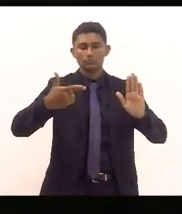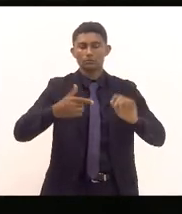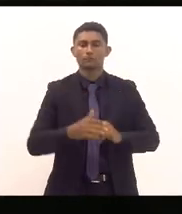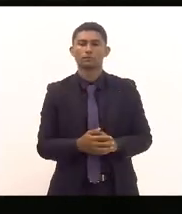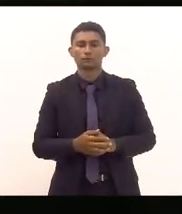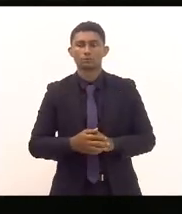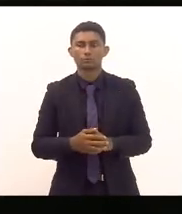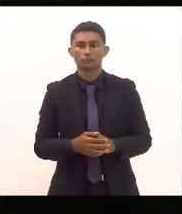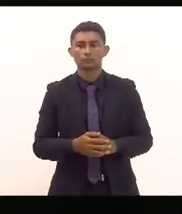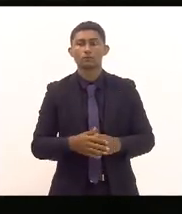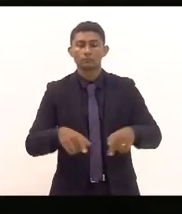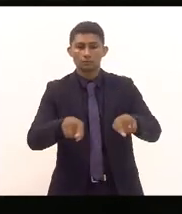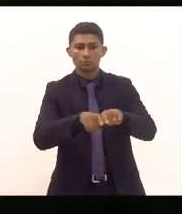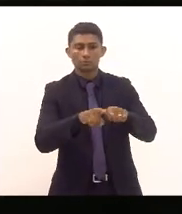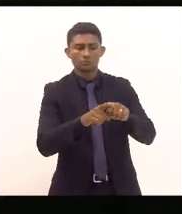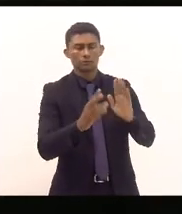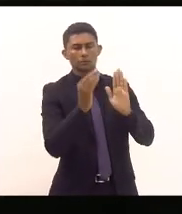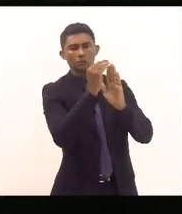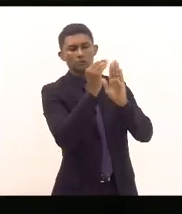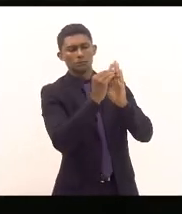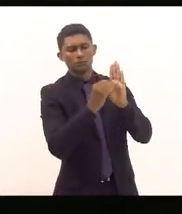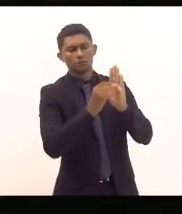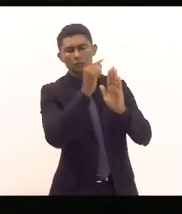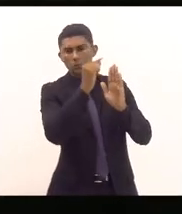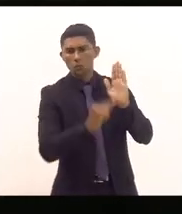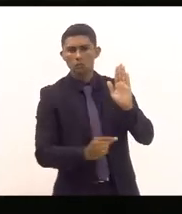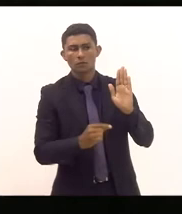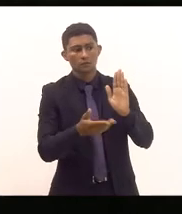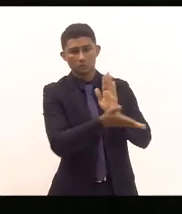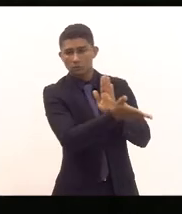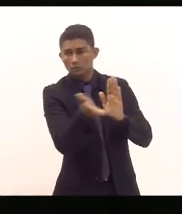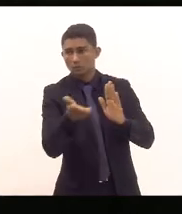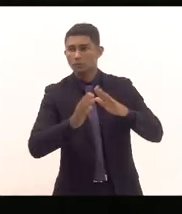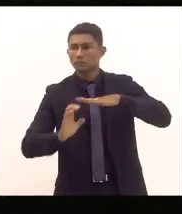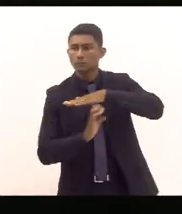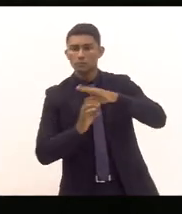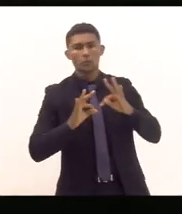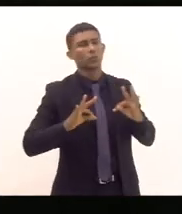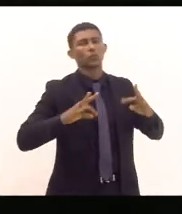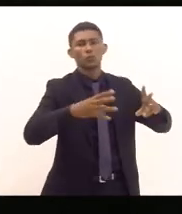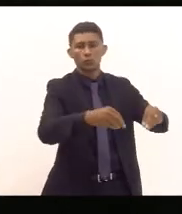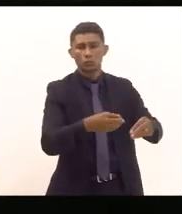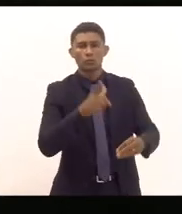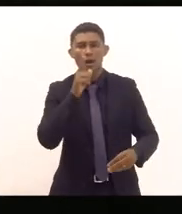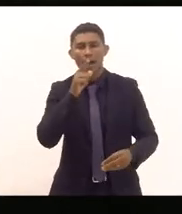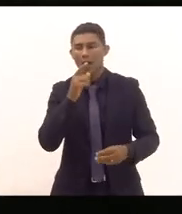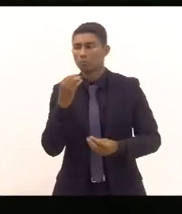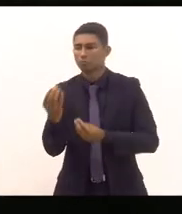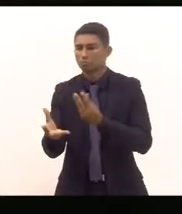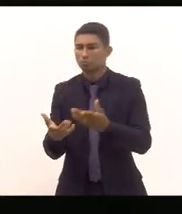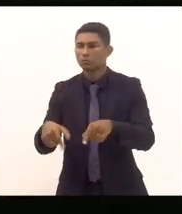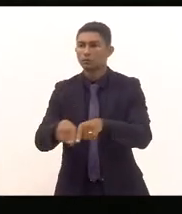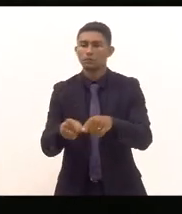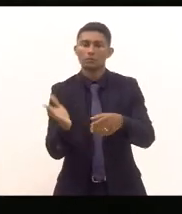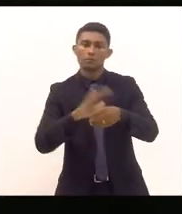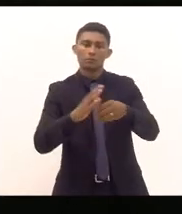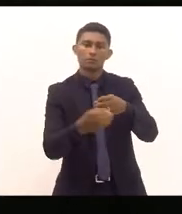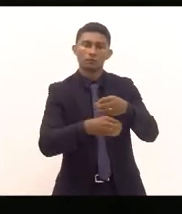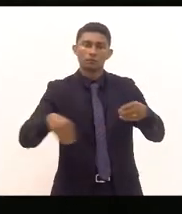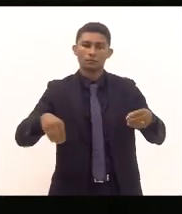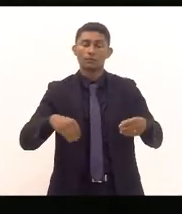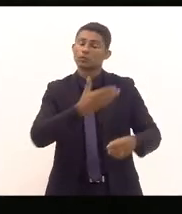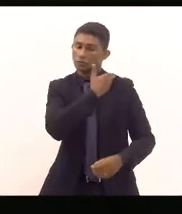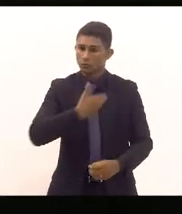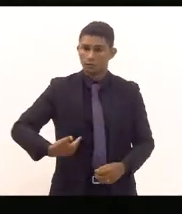inclusive as determinações desta lei todas as prestadoras de serviços de água e esgotamento sanitário públicos ou privados com